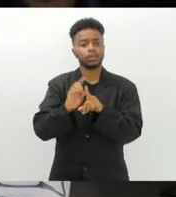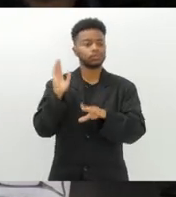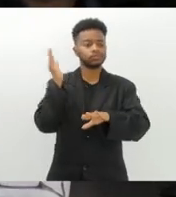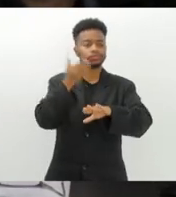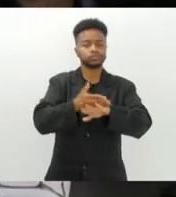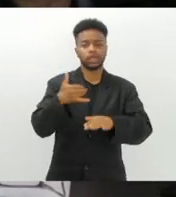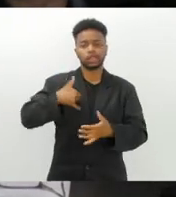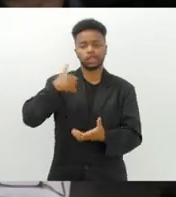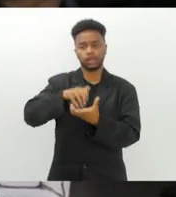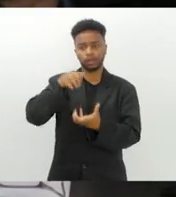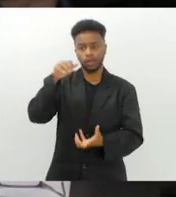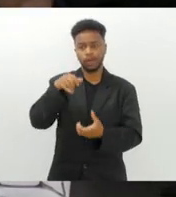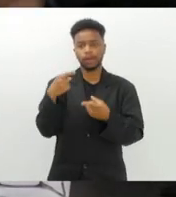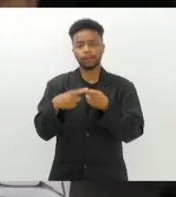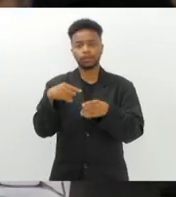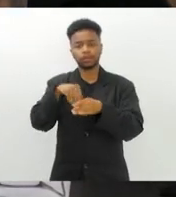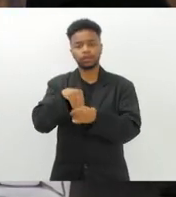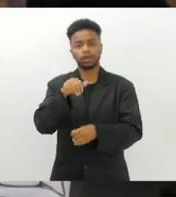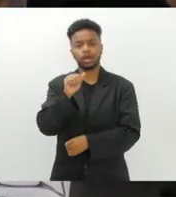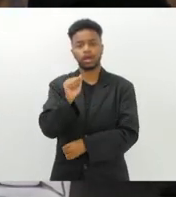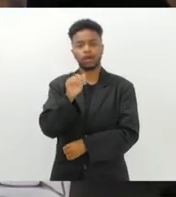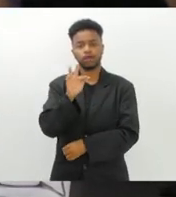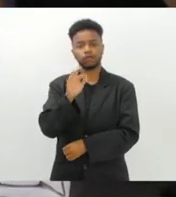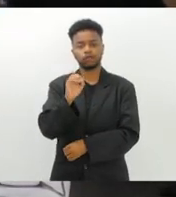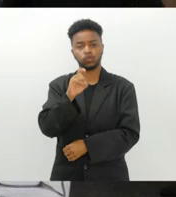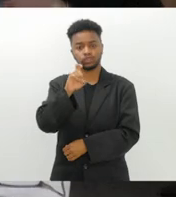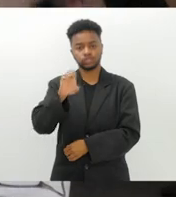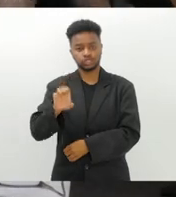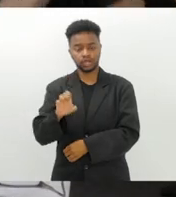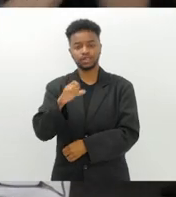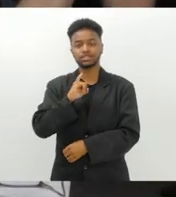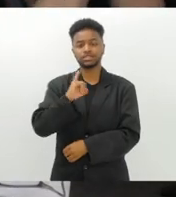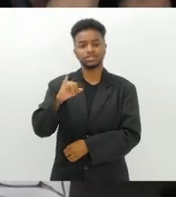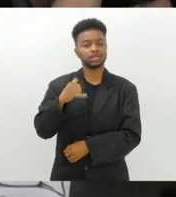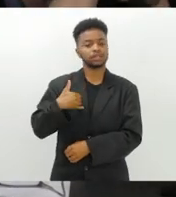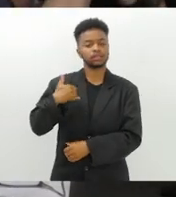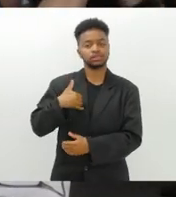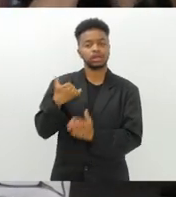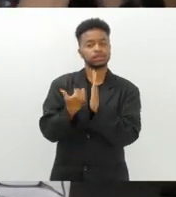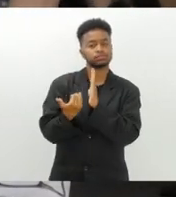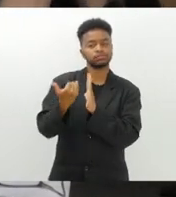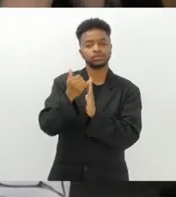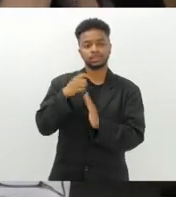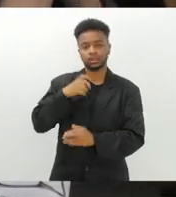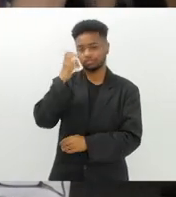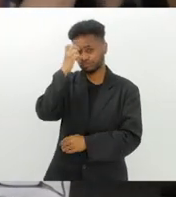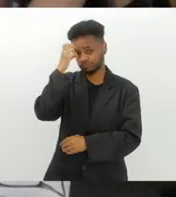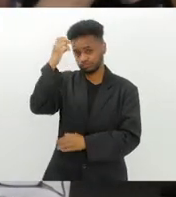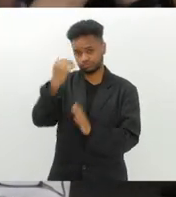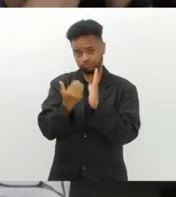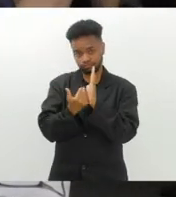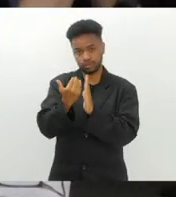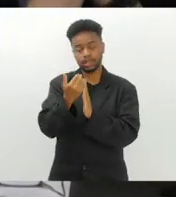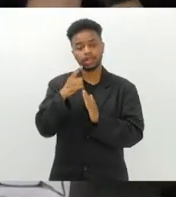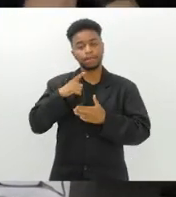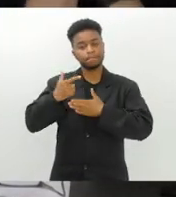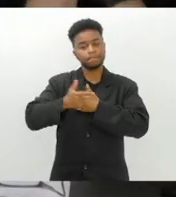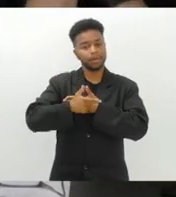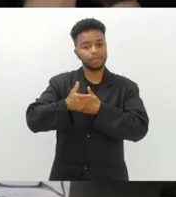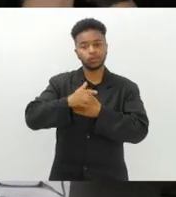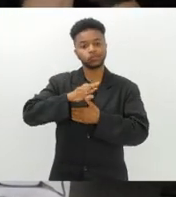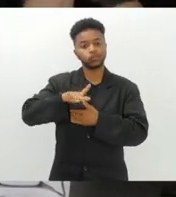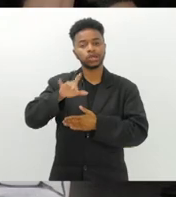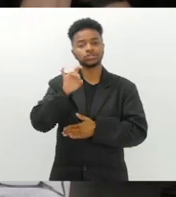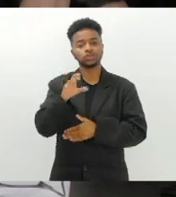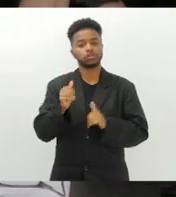né? Porque no Afoxé, quanto mais velho, melhor para a gente, mais sabedoria. E eles têm função, não estão só ali